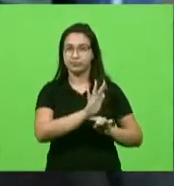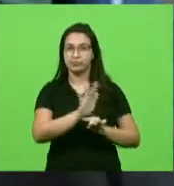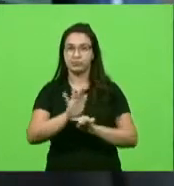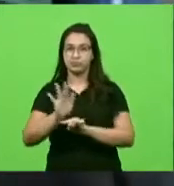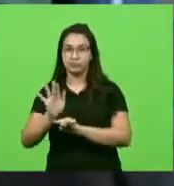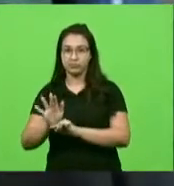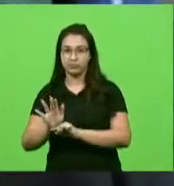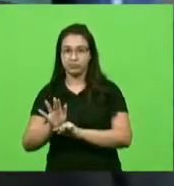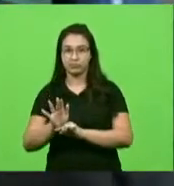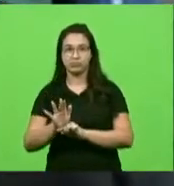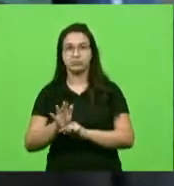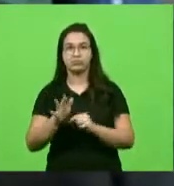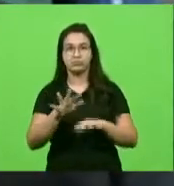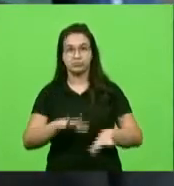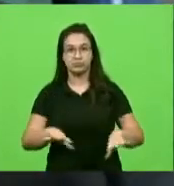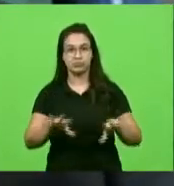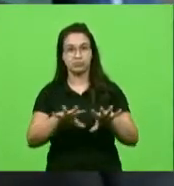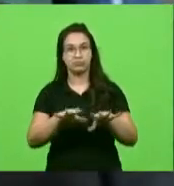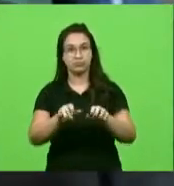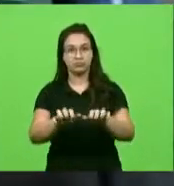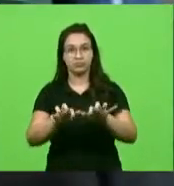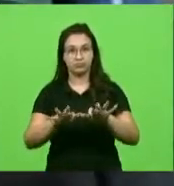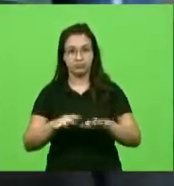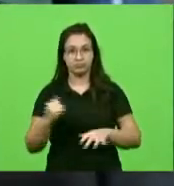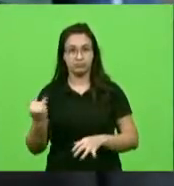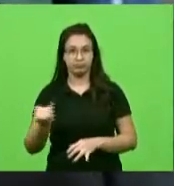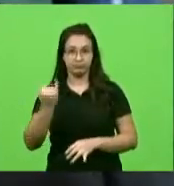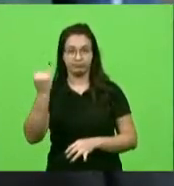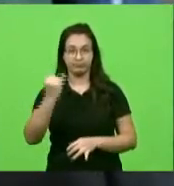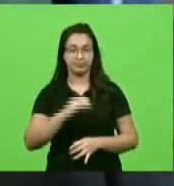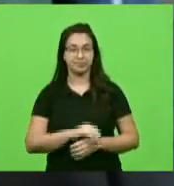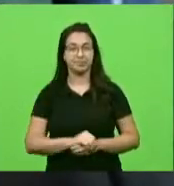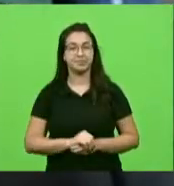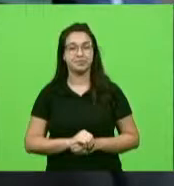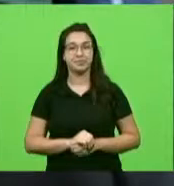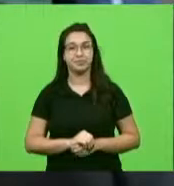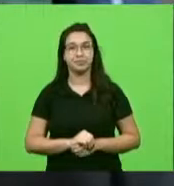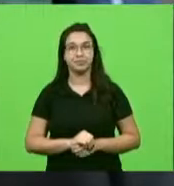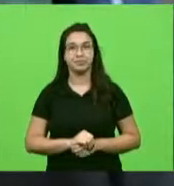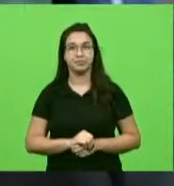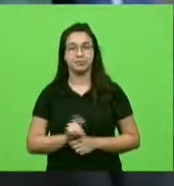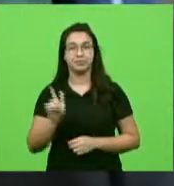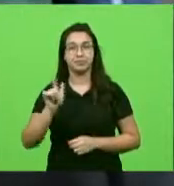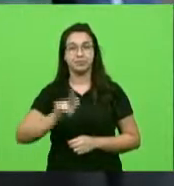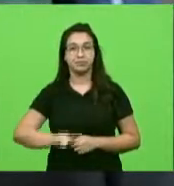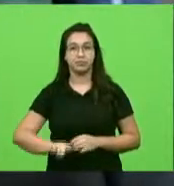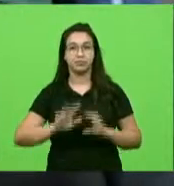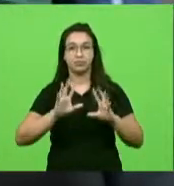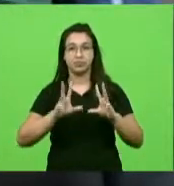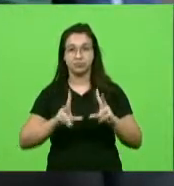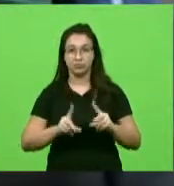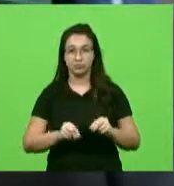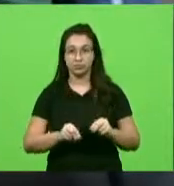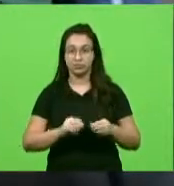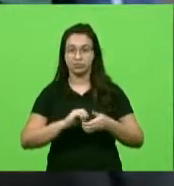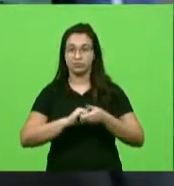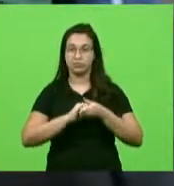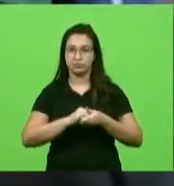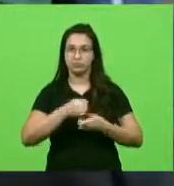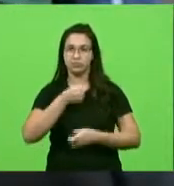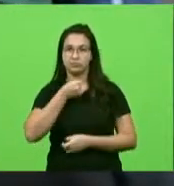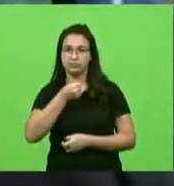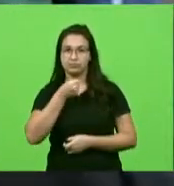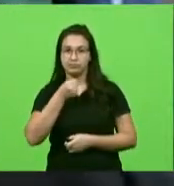realização desta sessão extremamente importante. Quero cumprimentar a todos os profissionais de imprensa, cumprimentar a